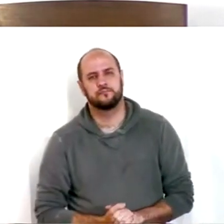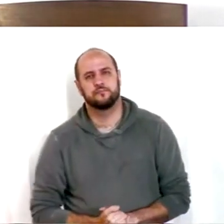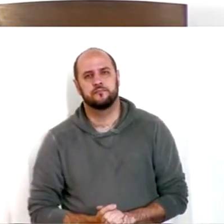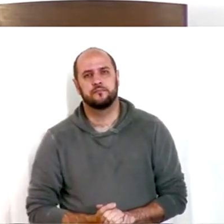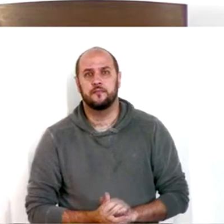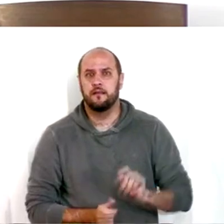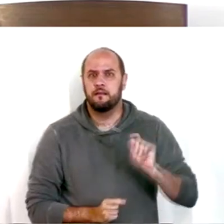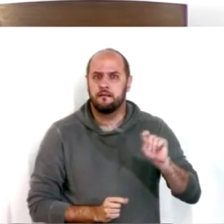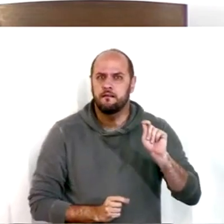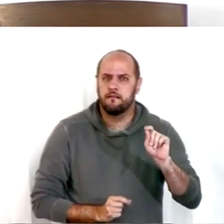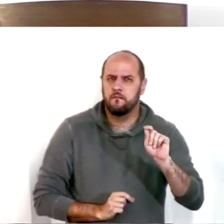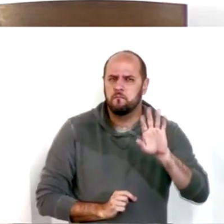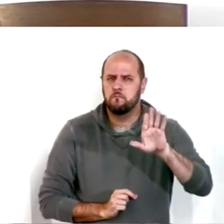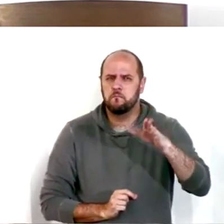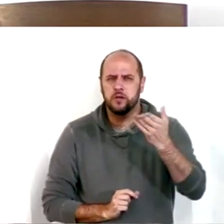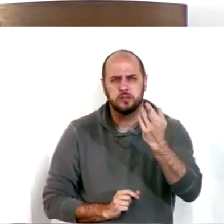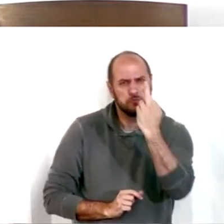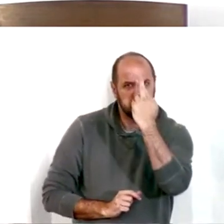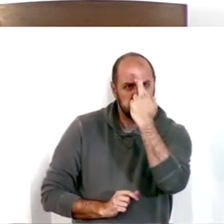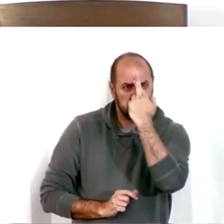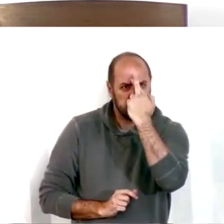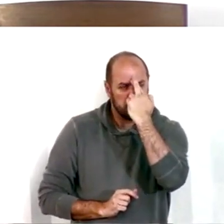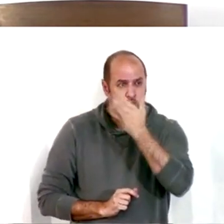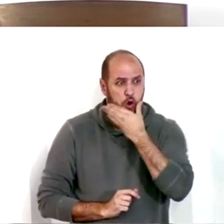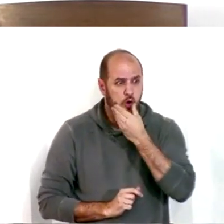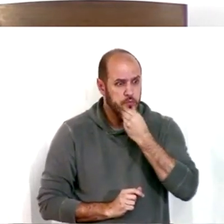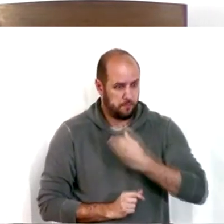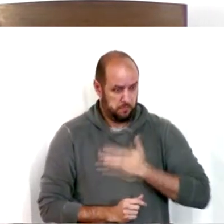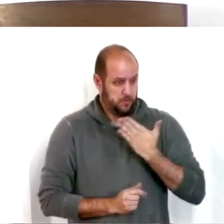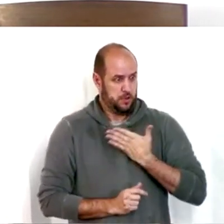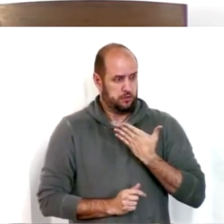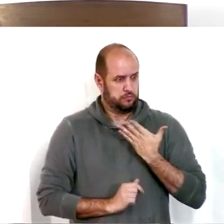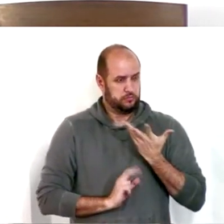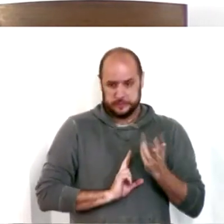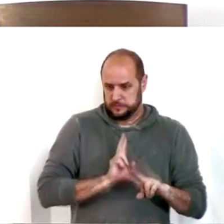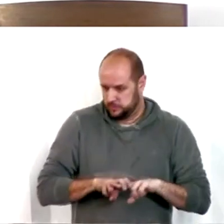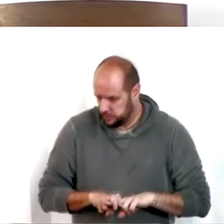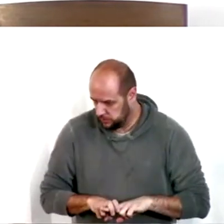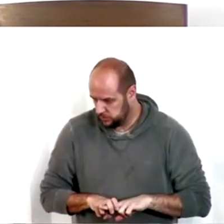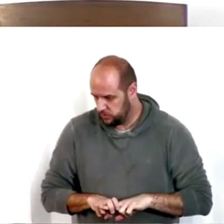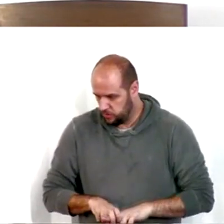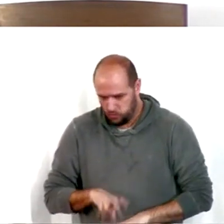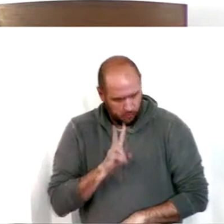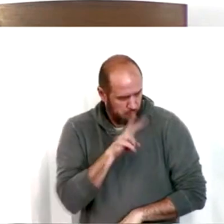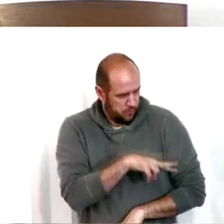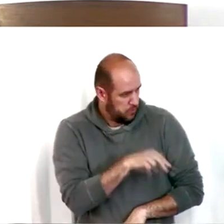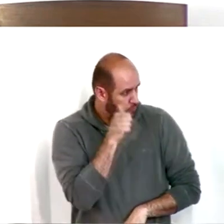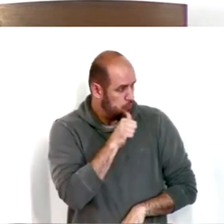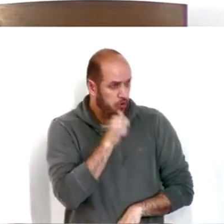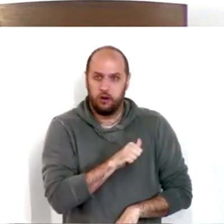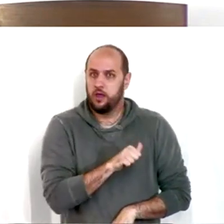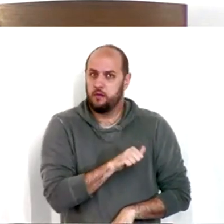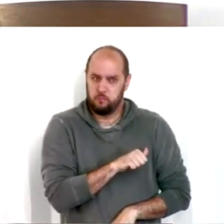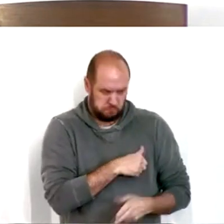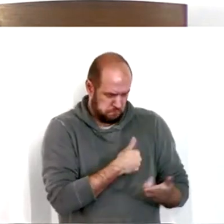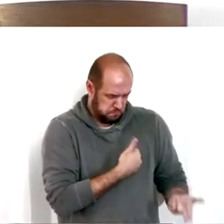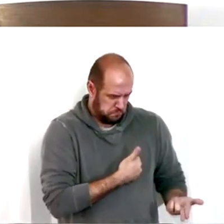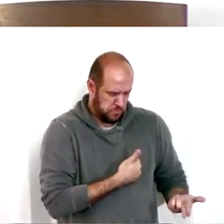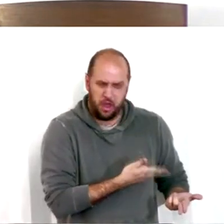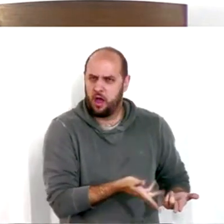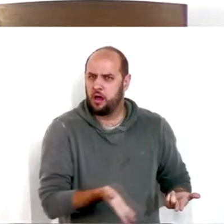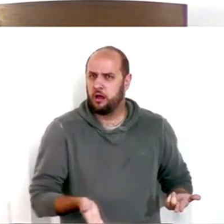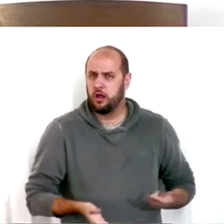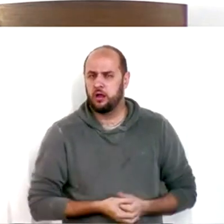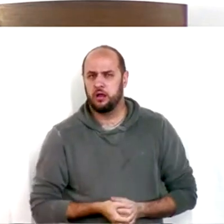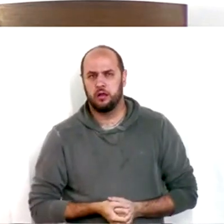Sucedeu que, pela meia-noite, assustando-se o homem, sentou-se, e eis que uma mulher estava deitada a